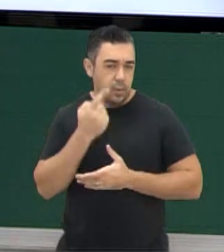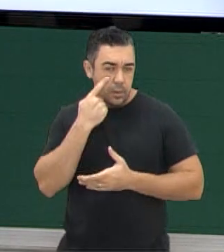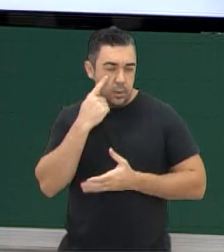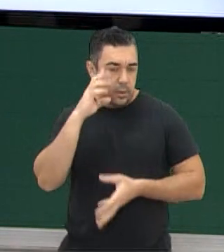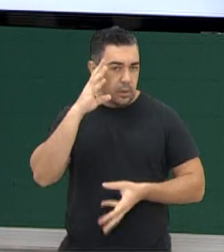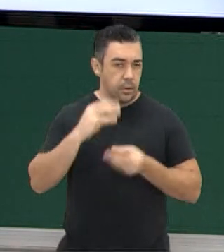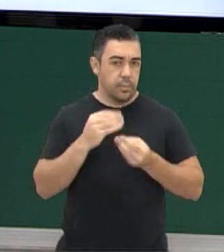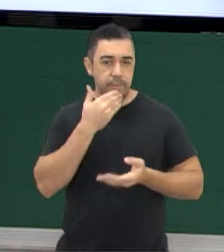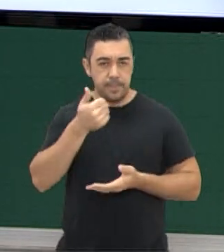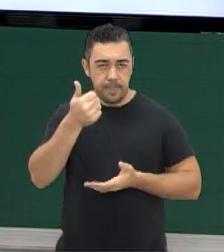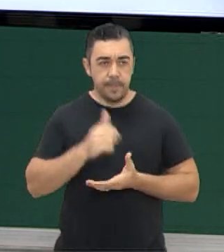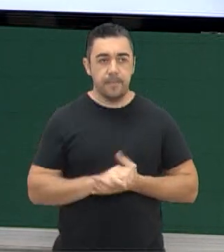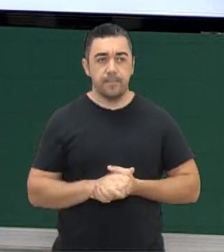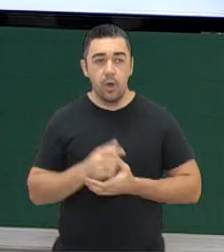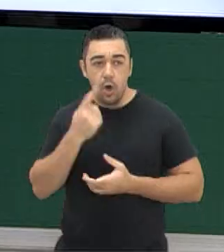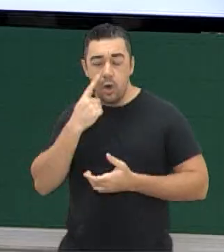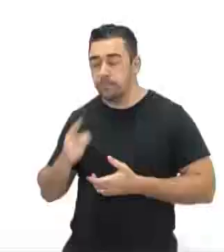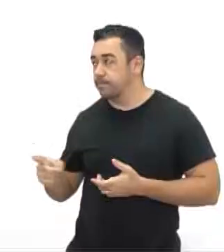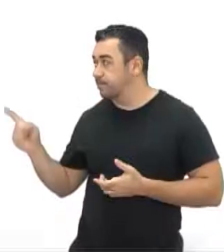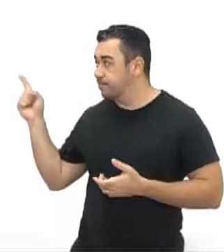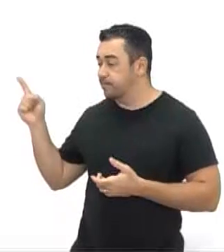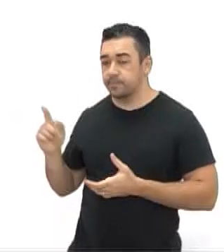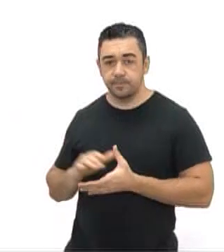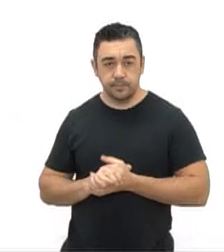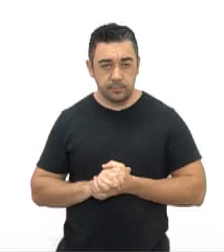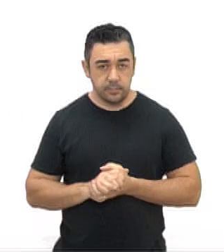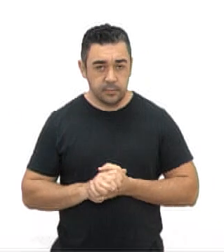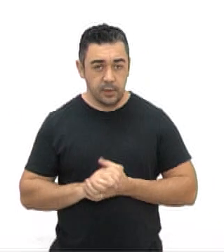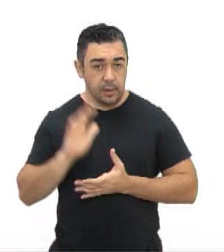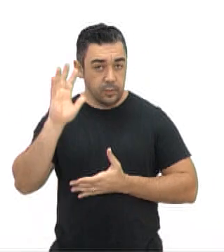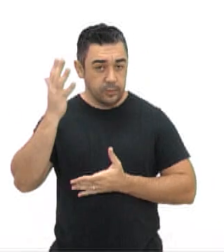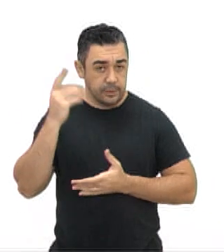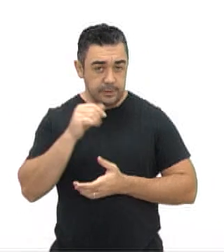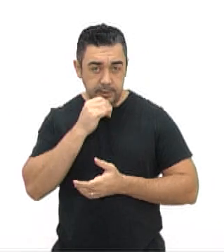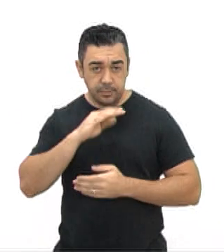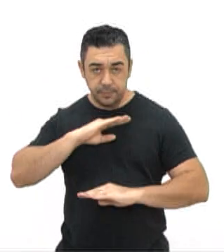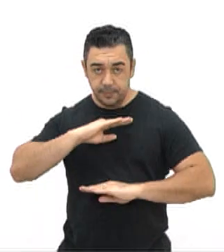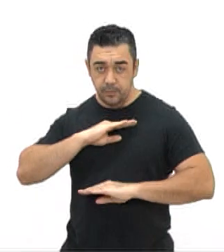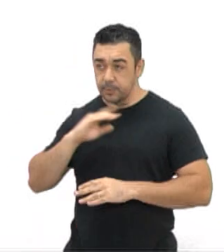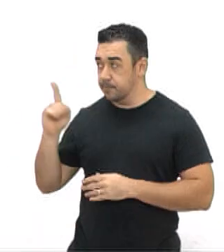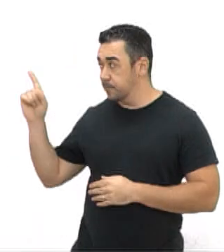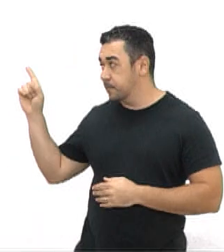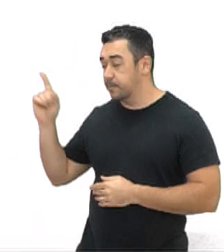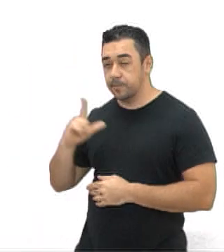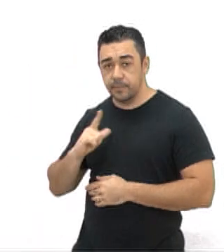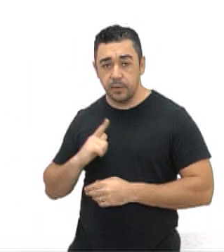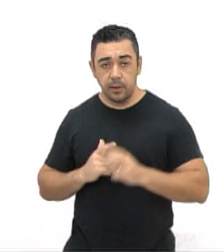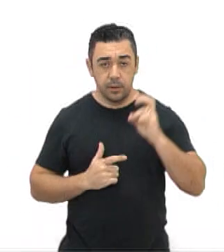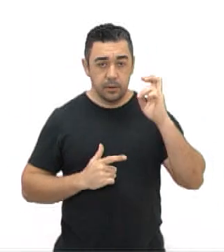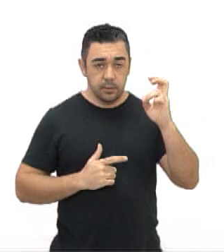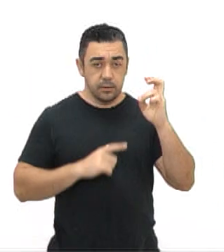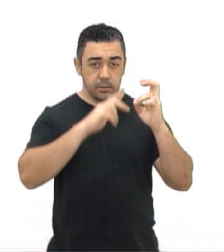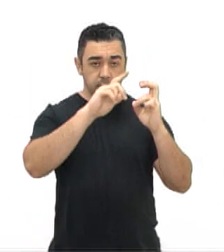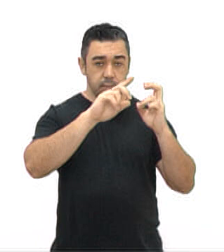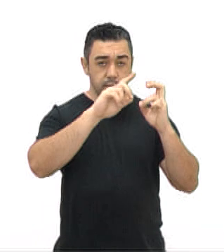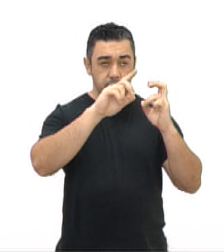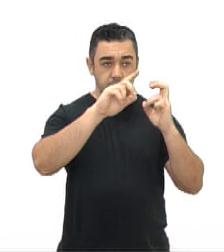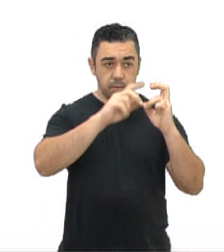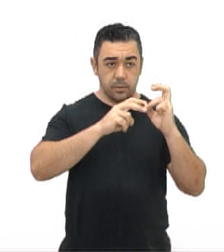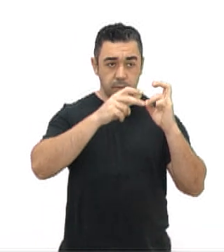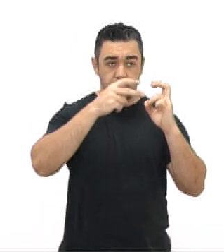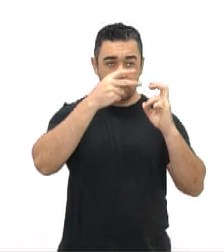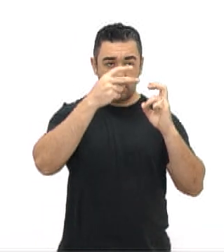entender melhor. Olha lá. Acompanhe a situação a seguir. O que eu tenho? Eu tenho 5 ao quadrado de